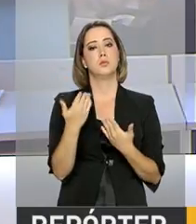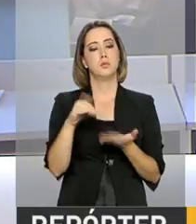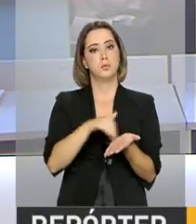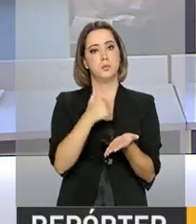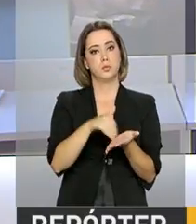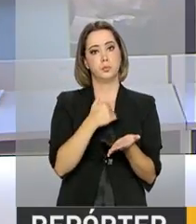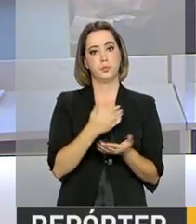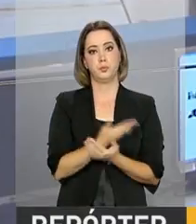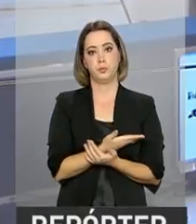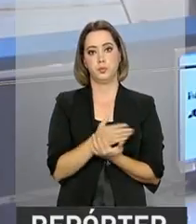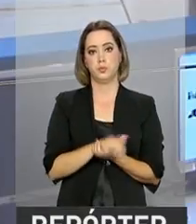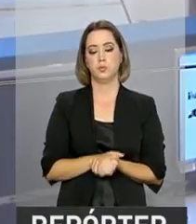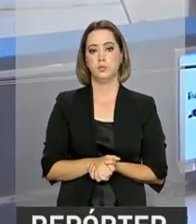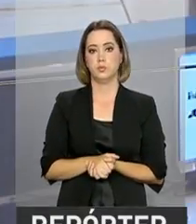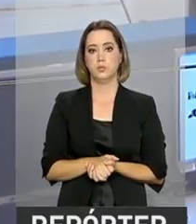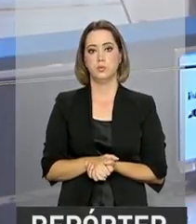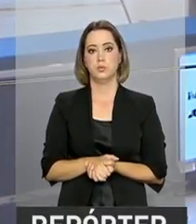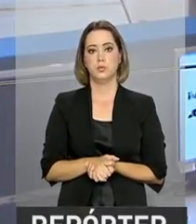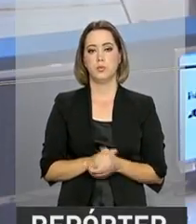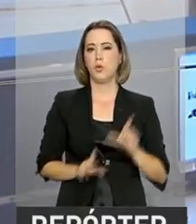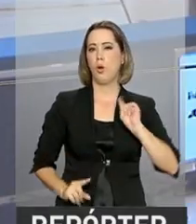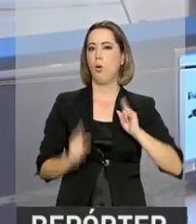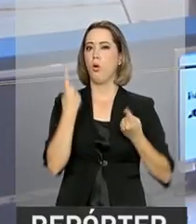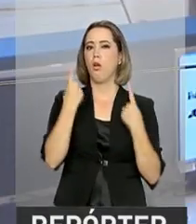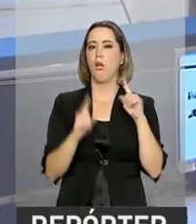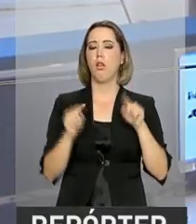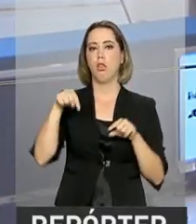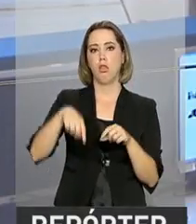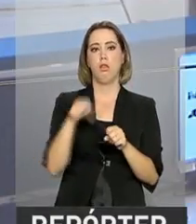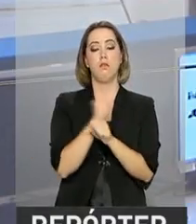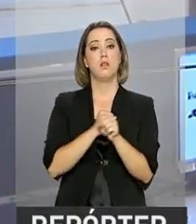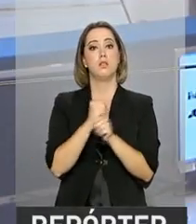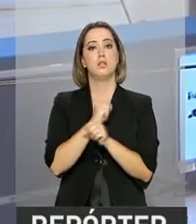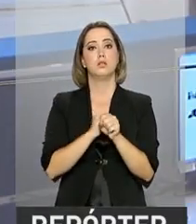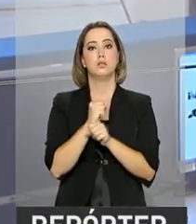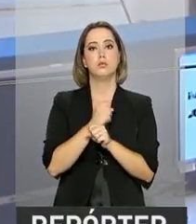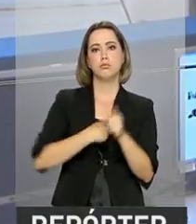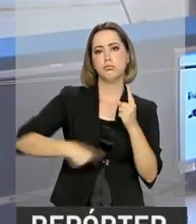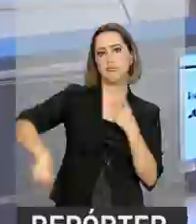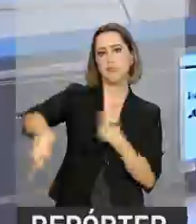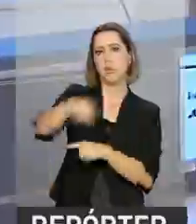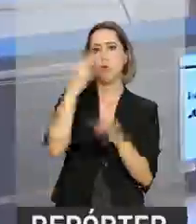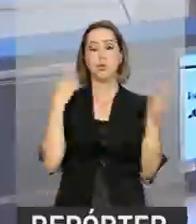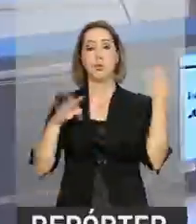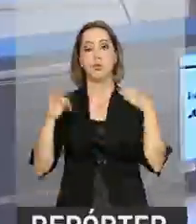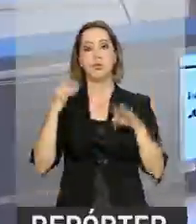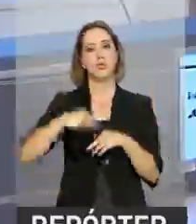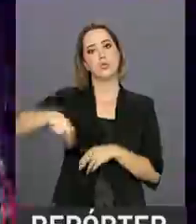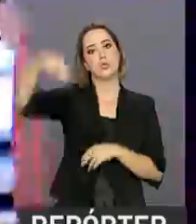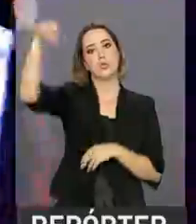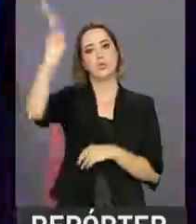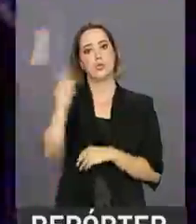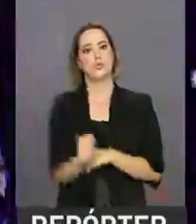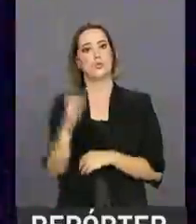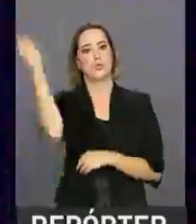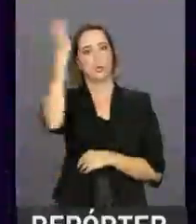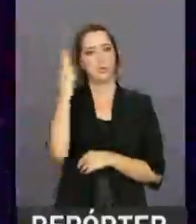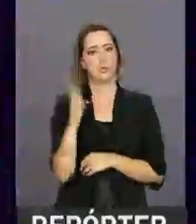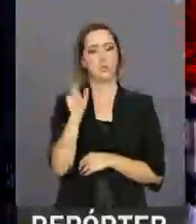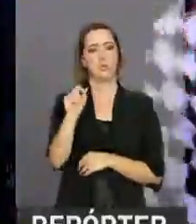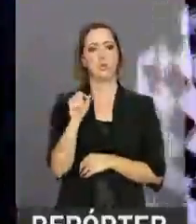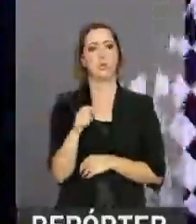na internet o carnaval deste ano movimentou o turismo de norte a sul do Brasil em Salvador no